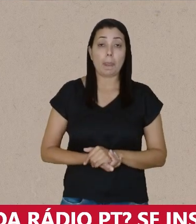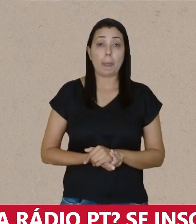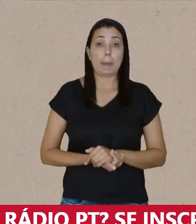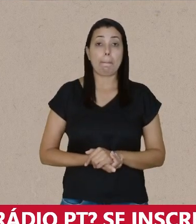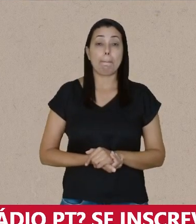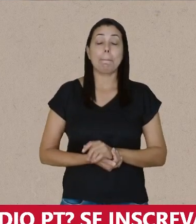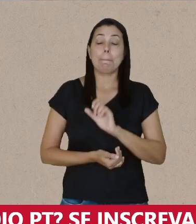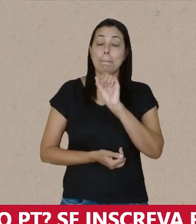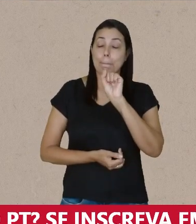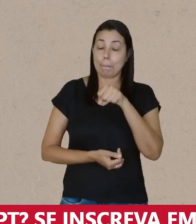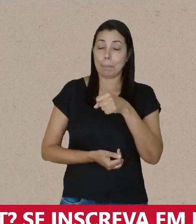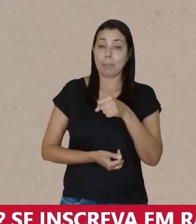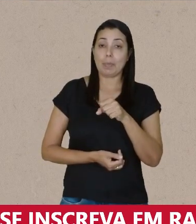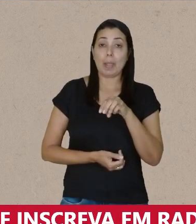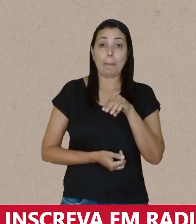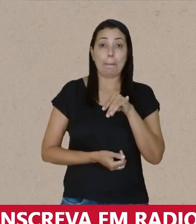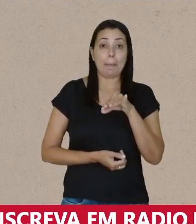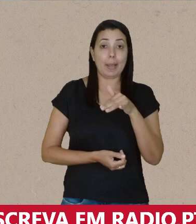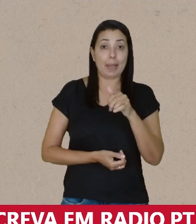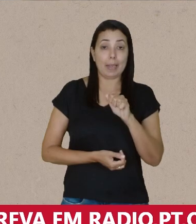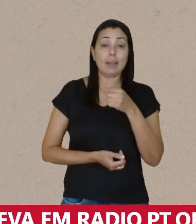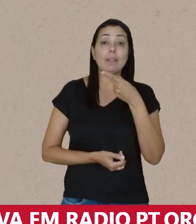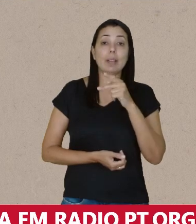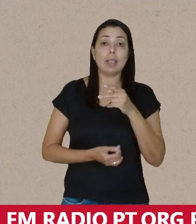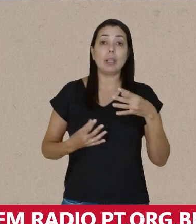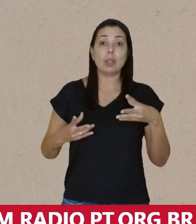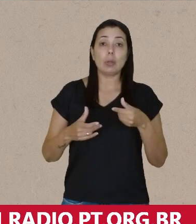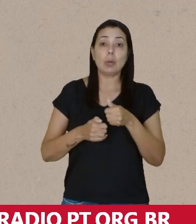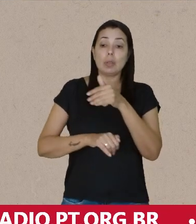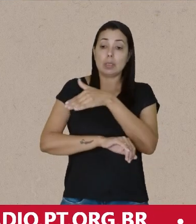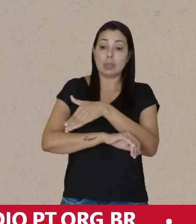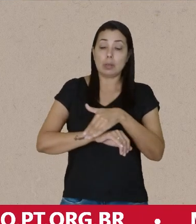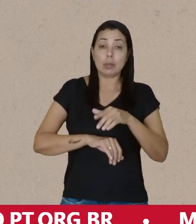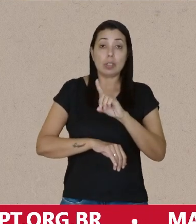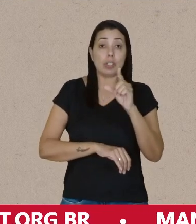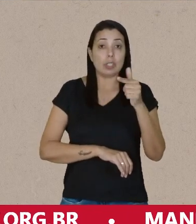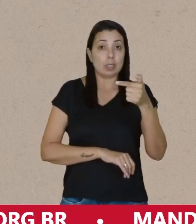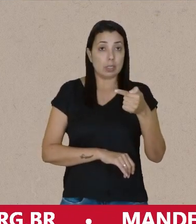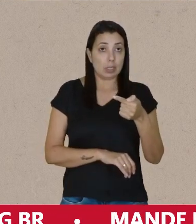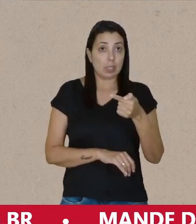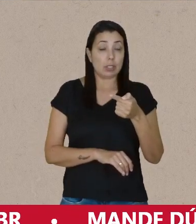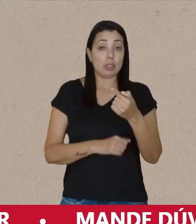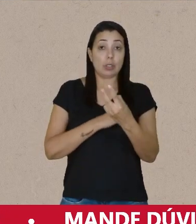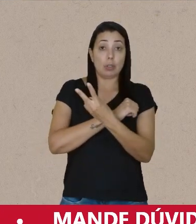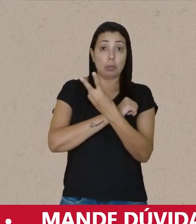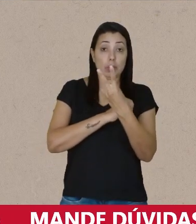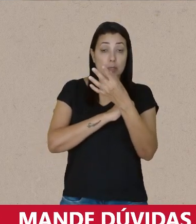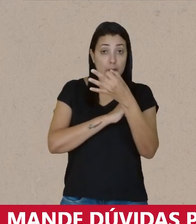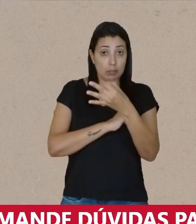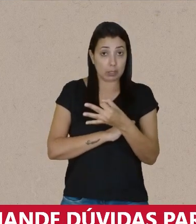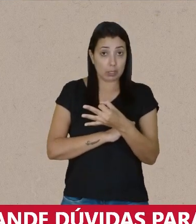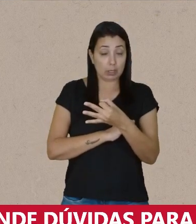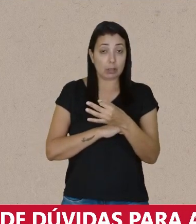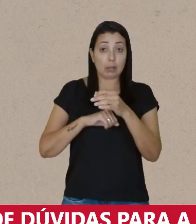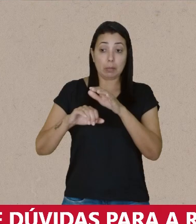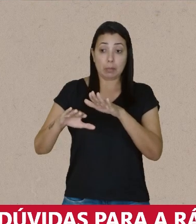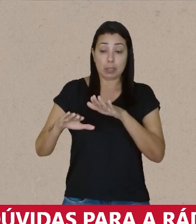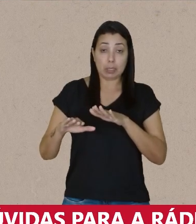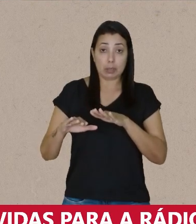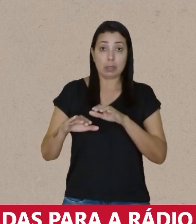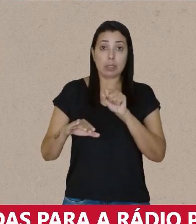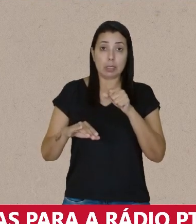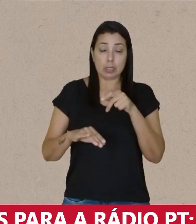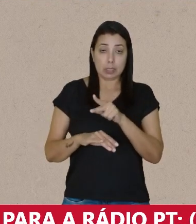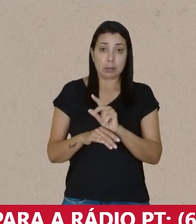Com certeza, Zé. A Maria Bernard diz aqui, todas as ruas no dia 7, com proteção adequada, de forma pacífica, que é